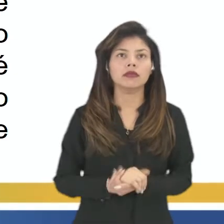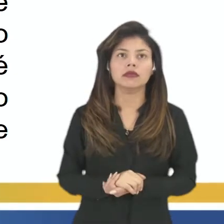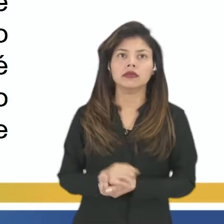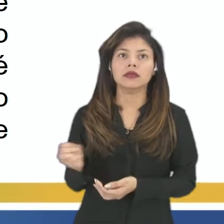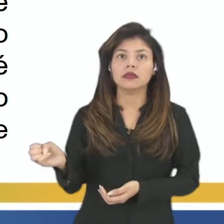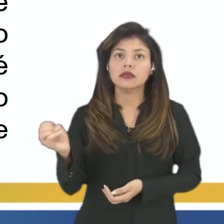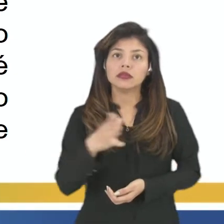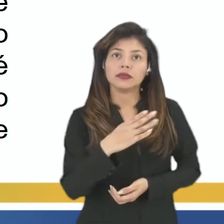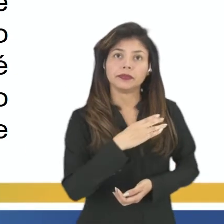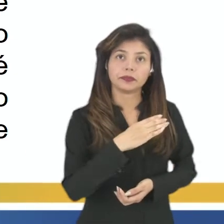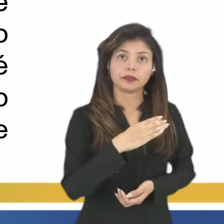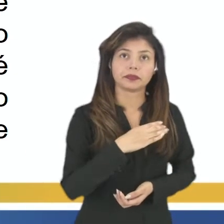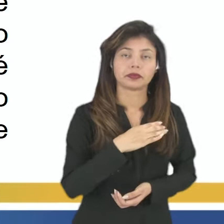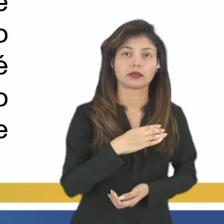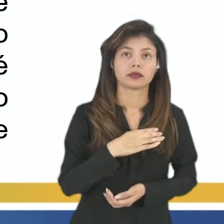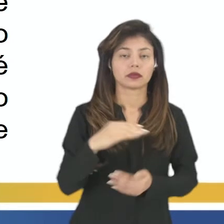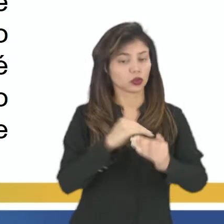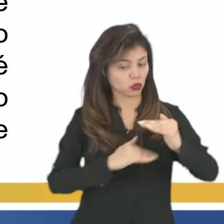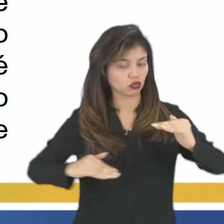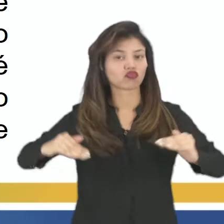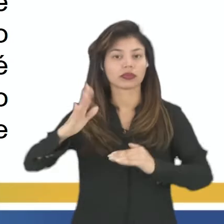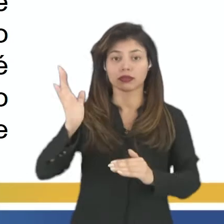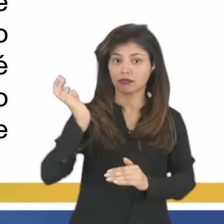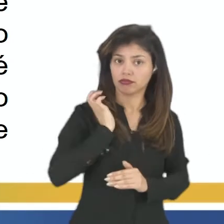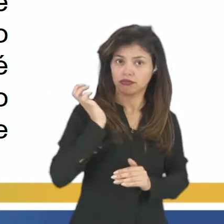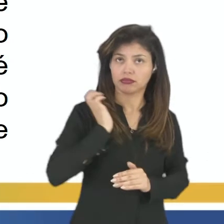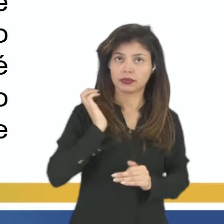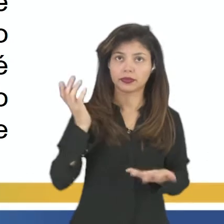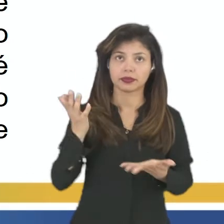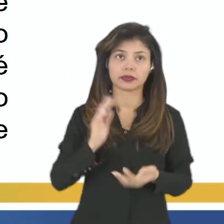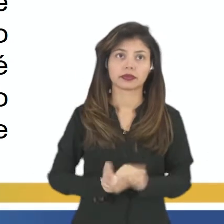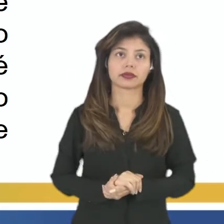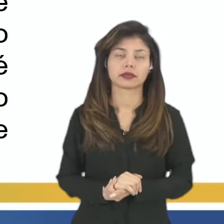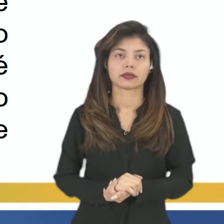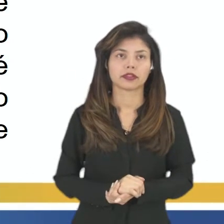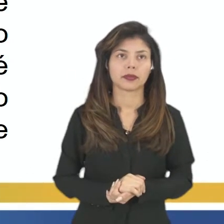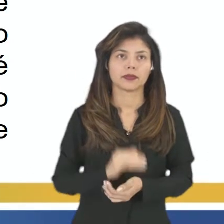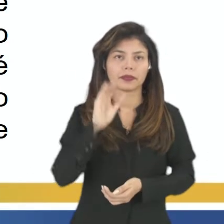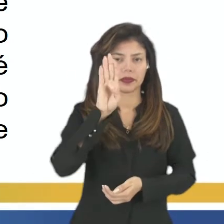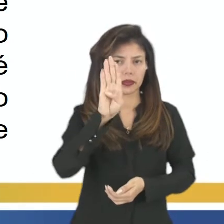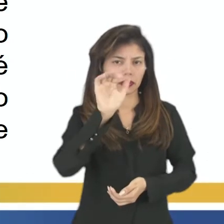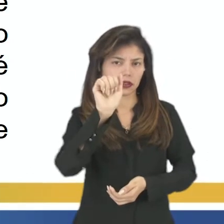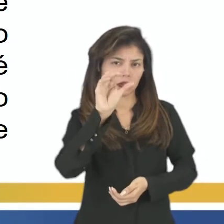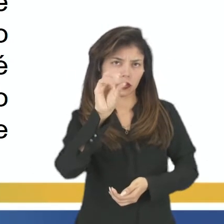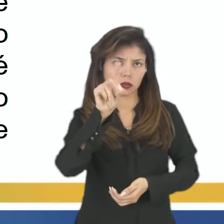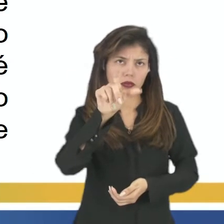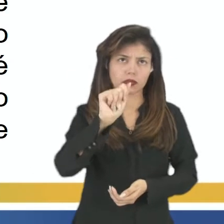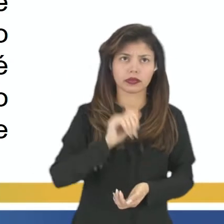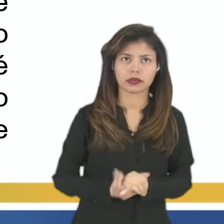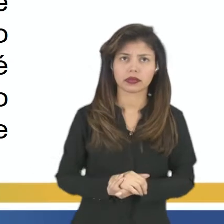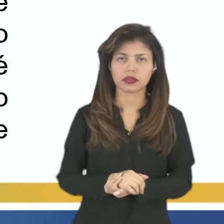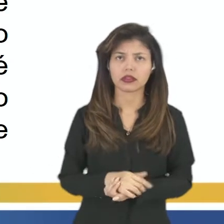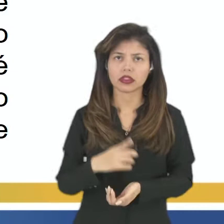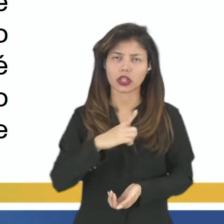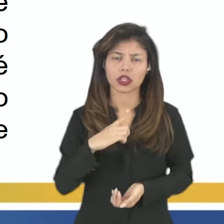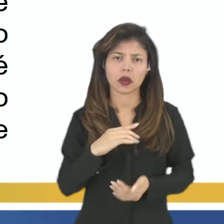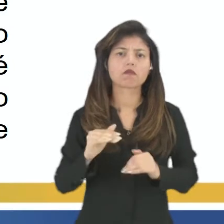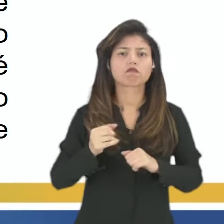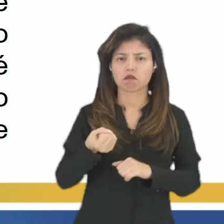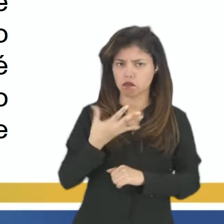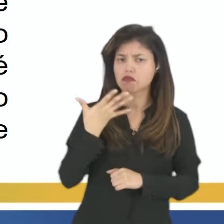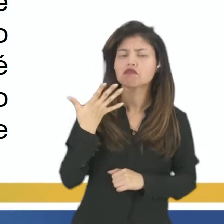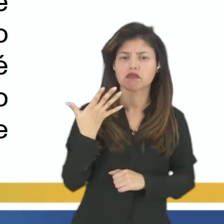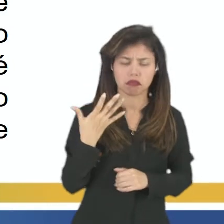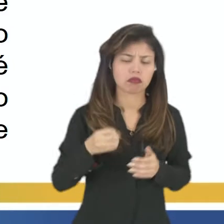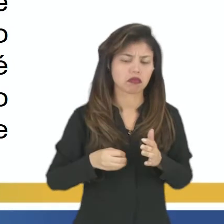nova capital mundial dos super ricos, né, a gente pode dizer assim, né. Então a bolsa de Hong Kong é a terceira, né, é bem bastante